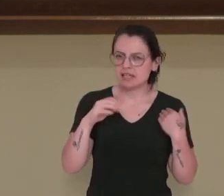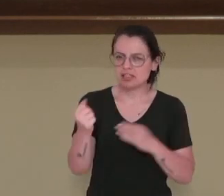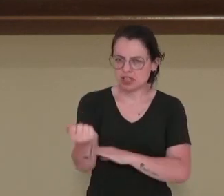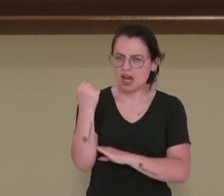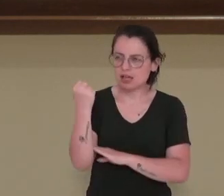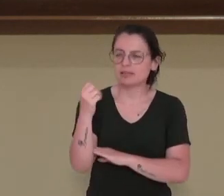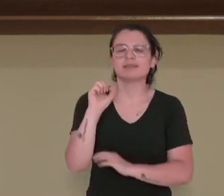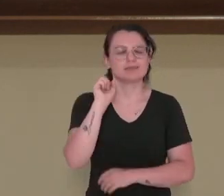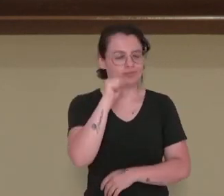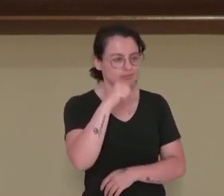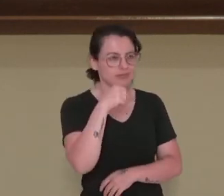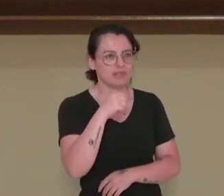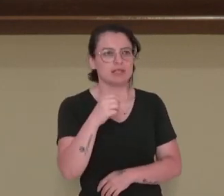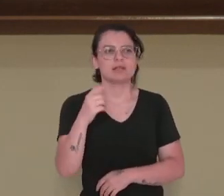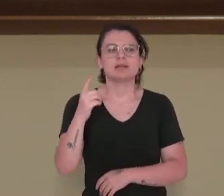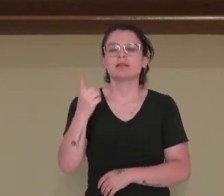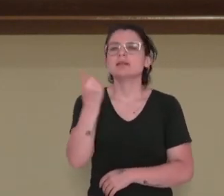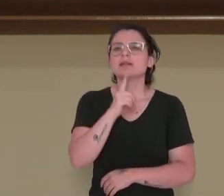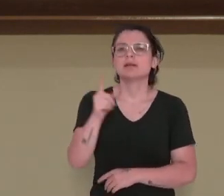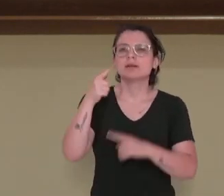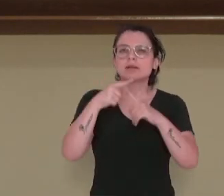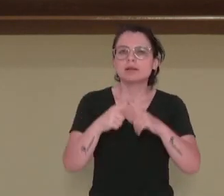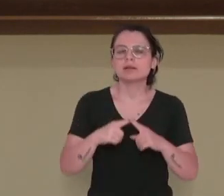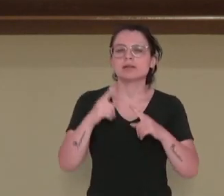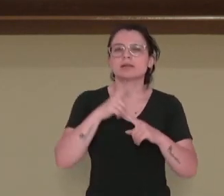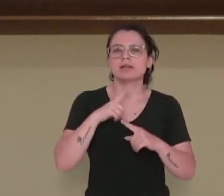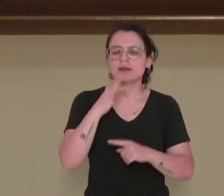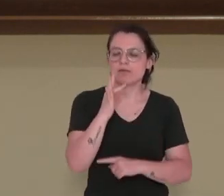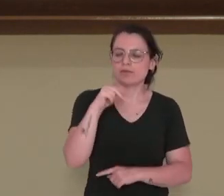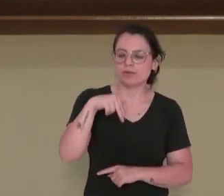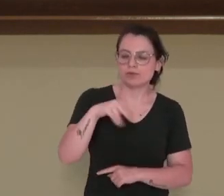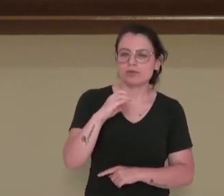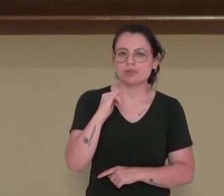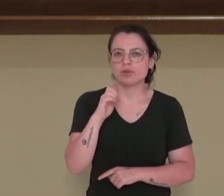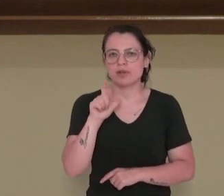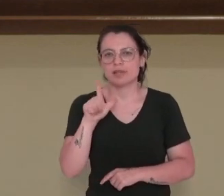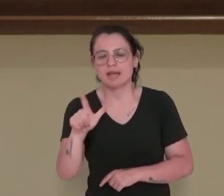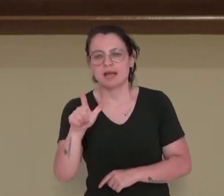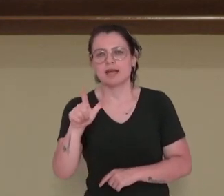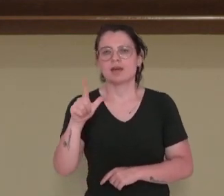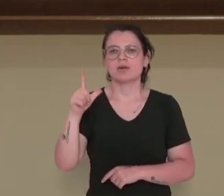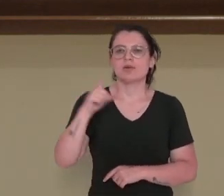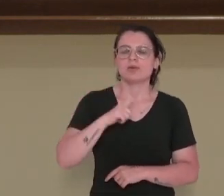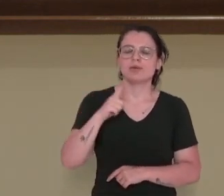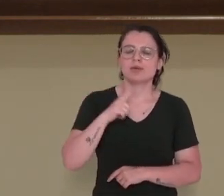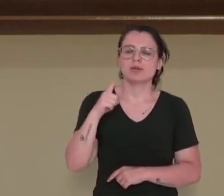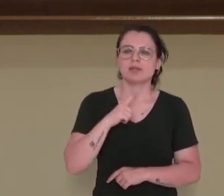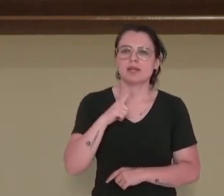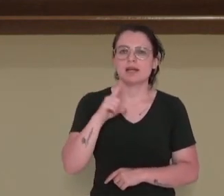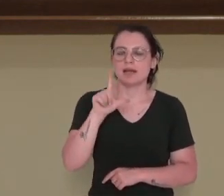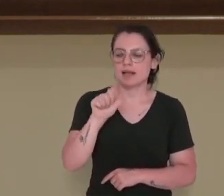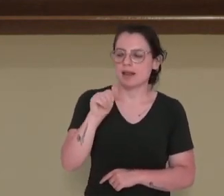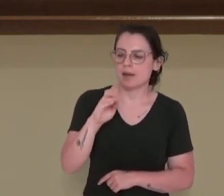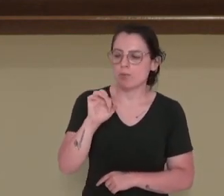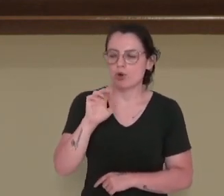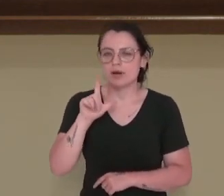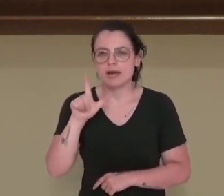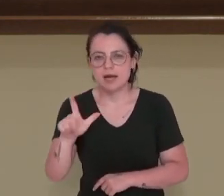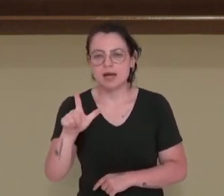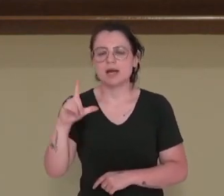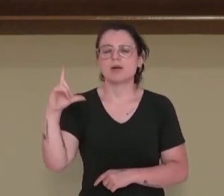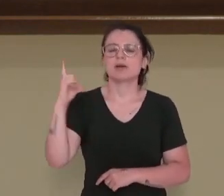competitivo. Ginástica funcional, ginástica laboral, a hidroginástica. Então, todas essas podem ser